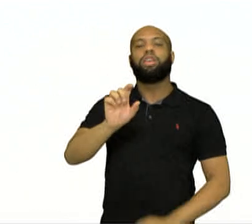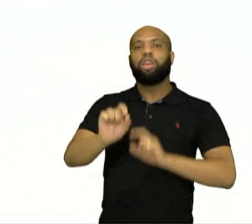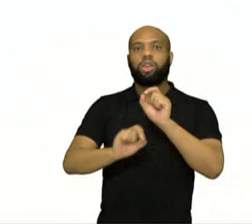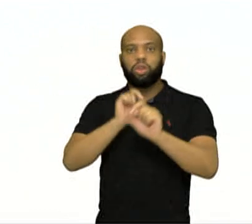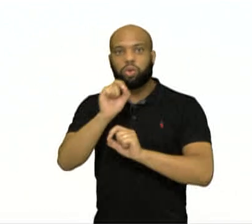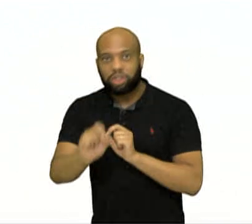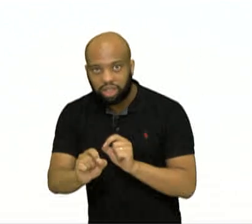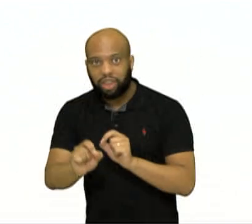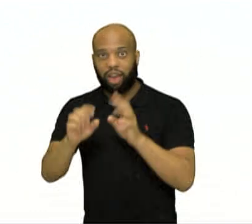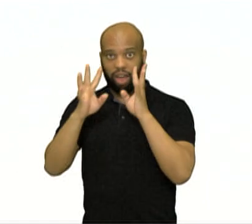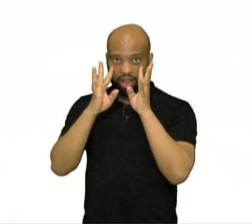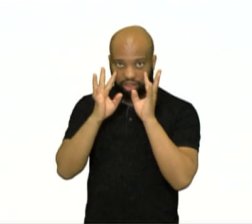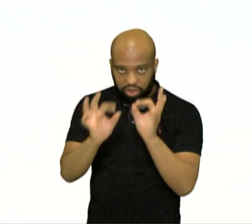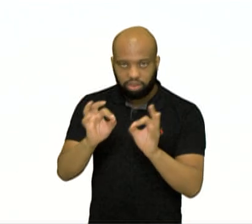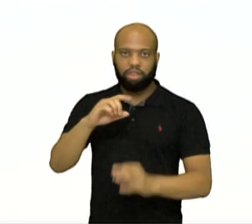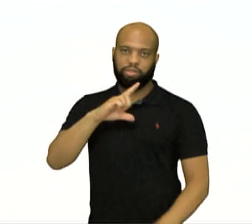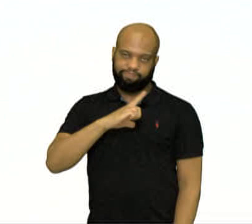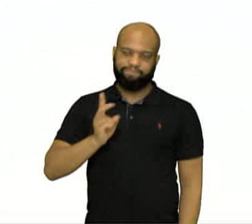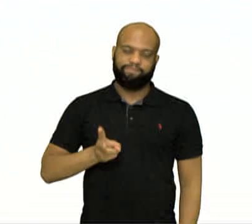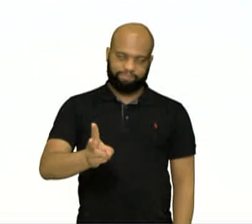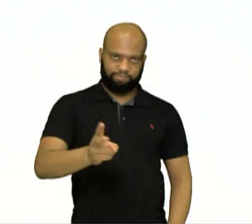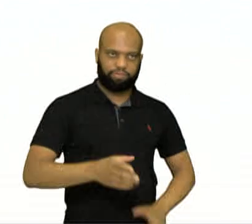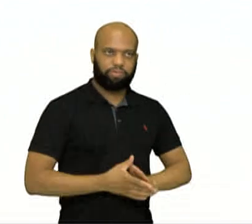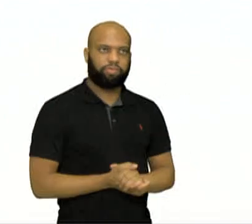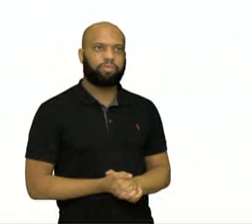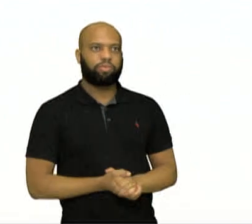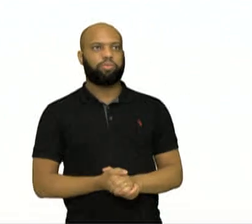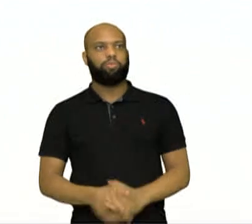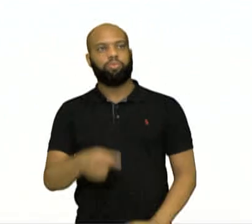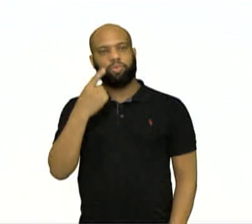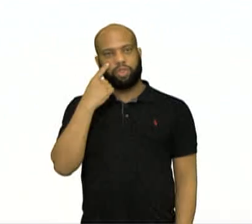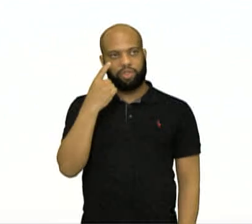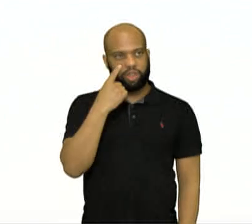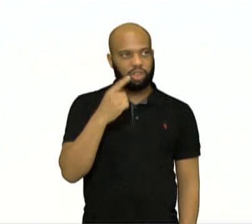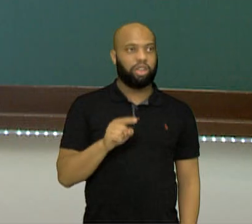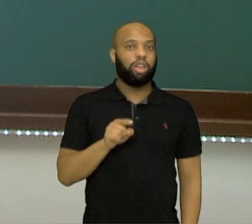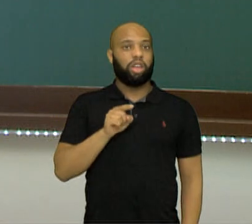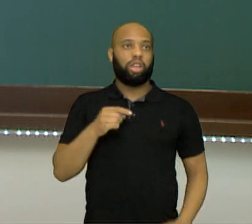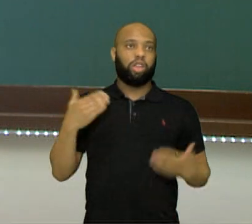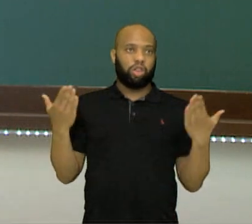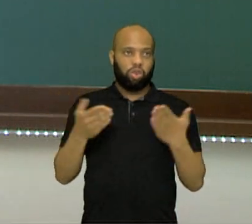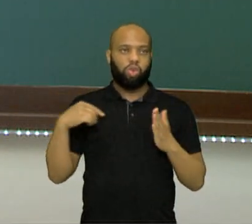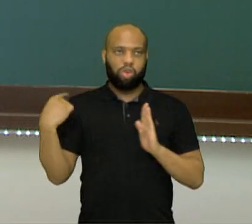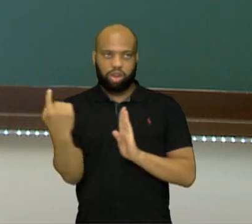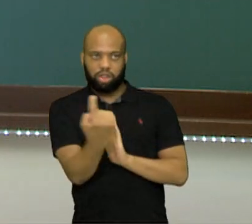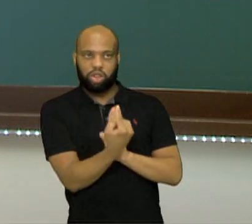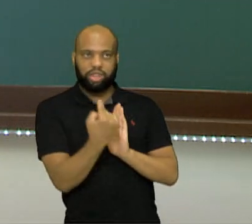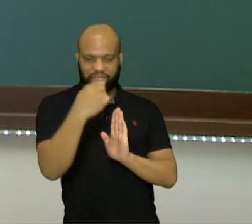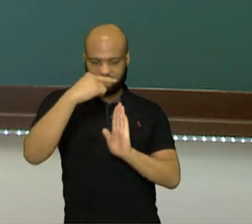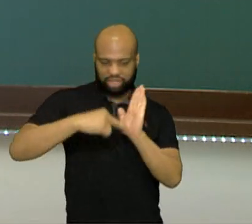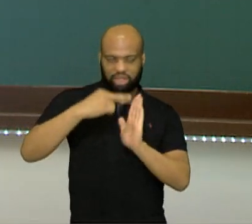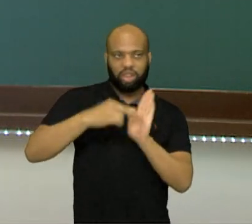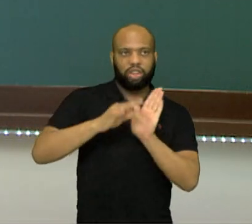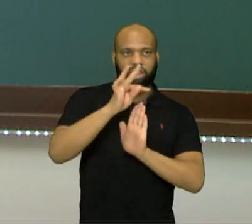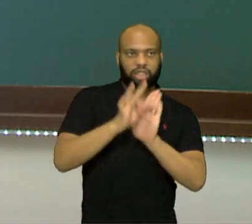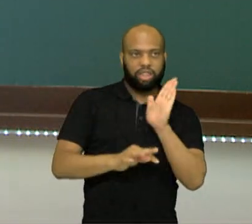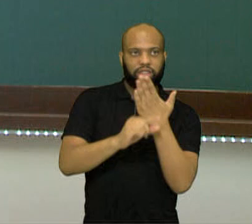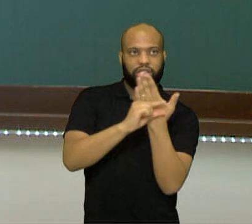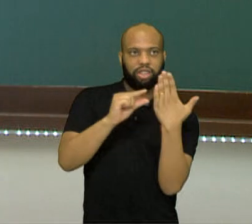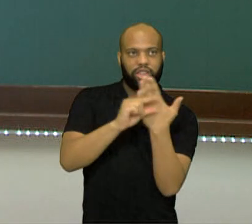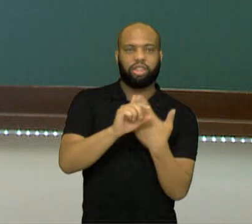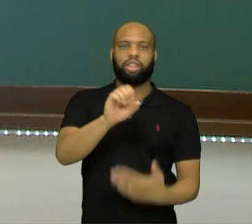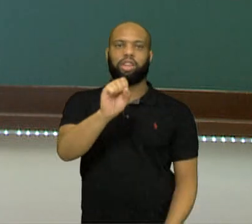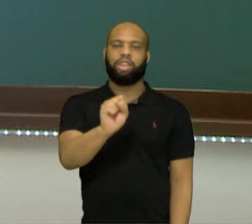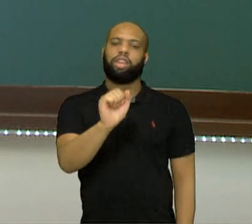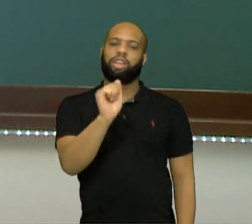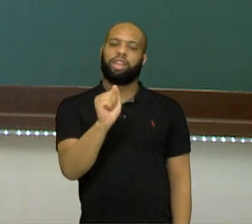sapatos. Então, aqui vocês acabamos de ler um texto, então, da Sandra